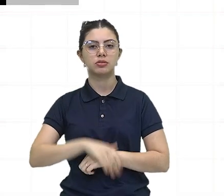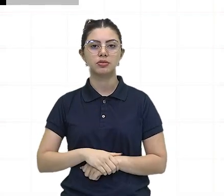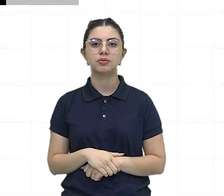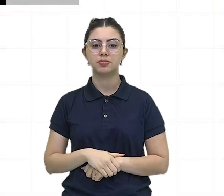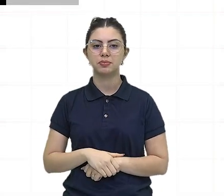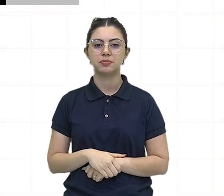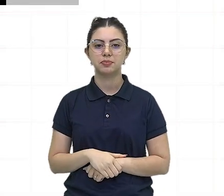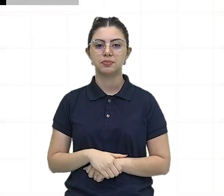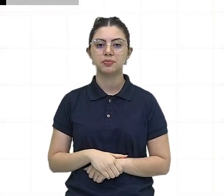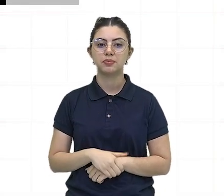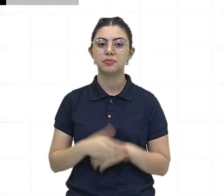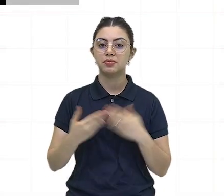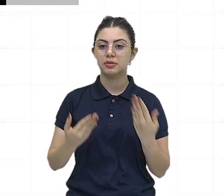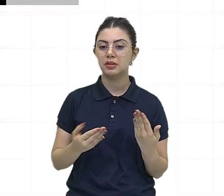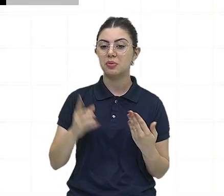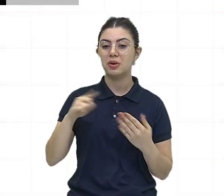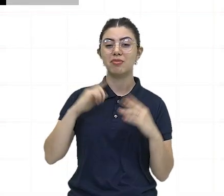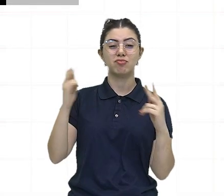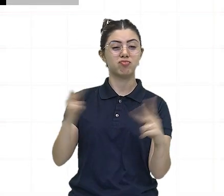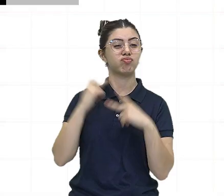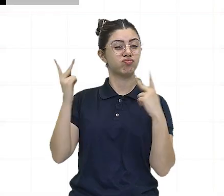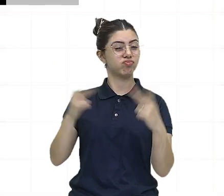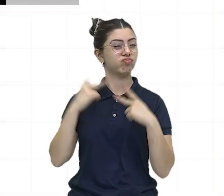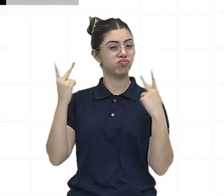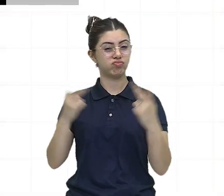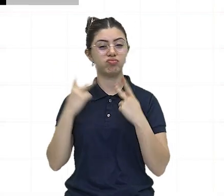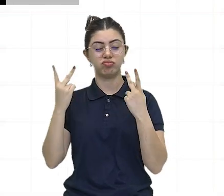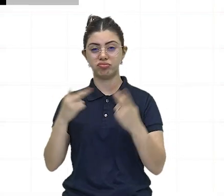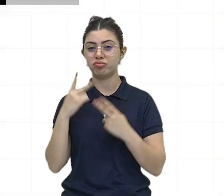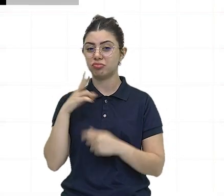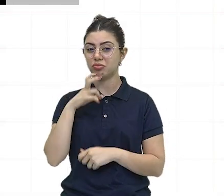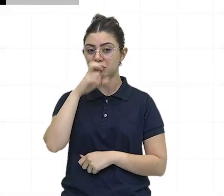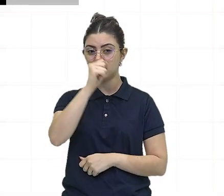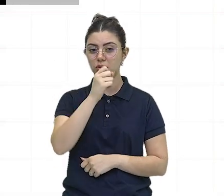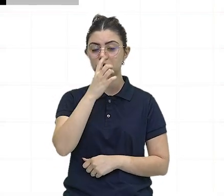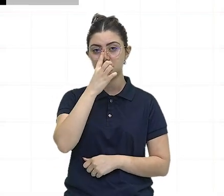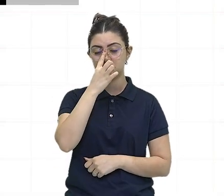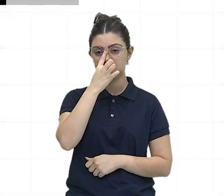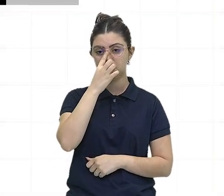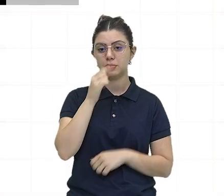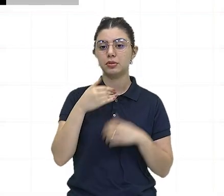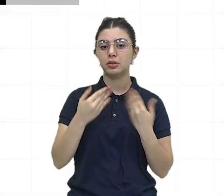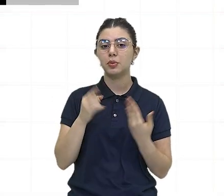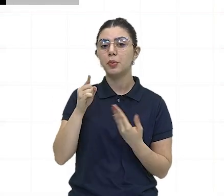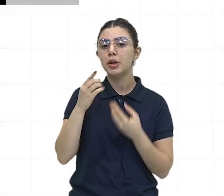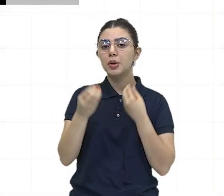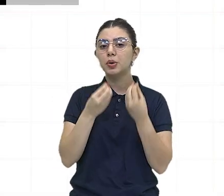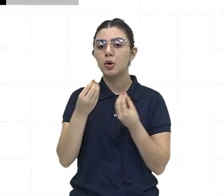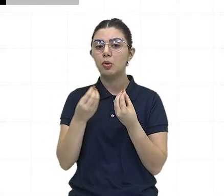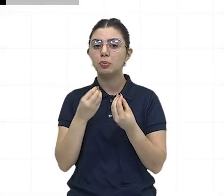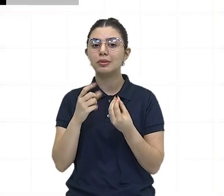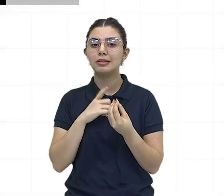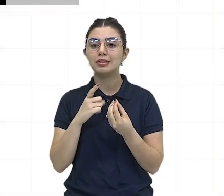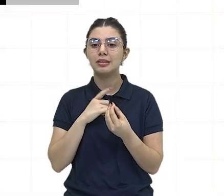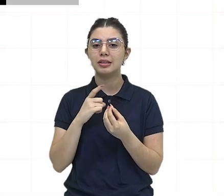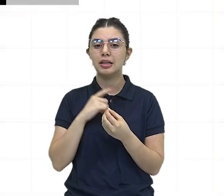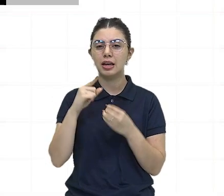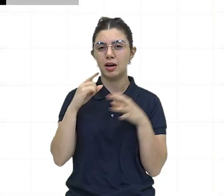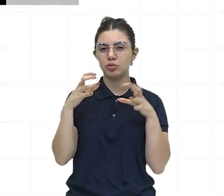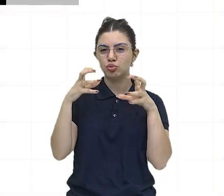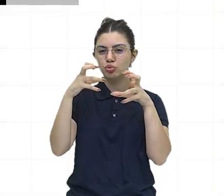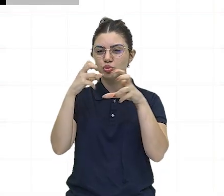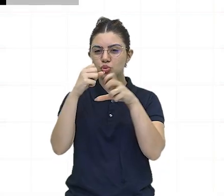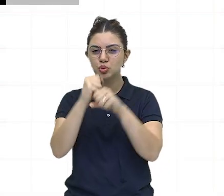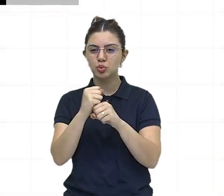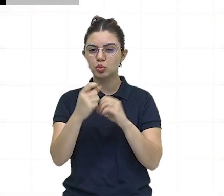hora. Então, aí são ventos extremamente fortes. É conhecido por sua grande mancha escura, uma tempestade que